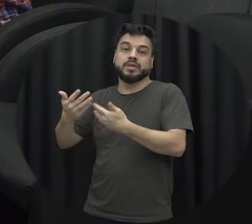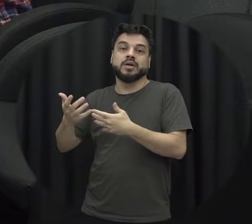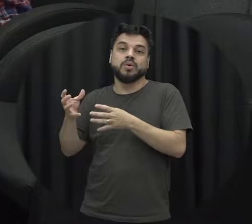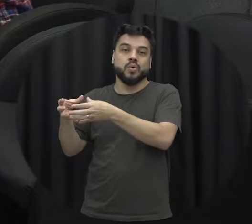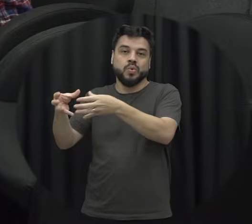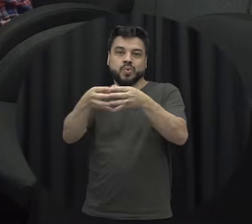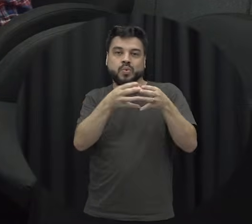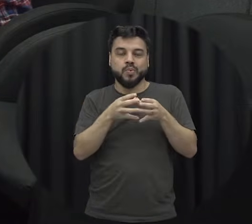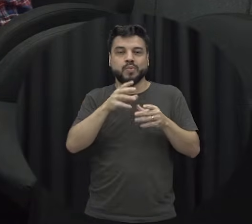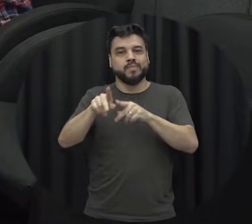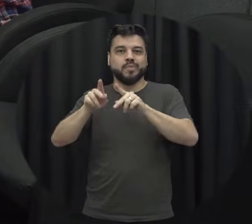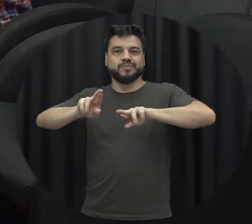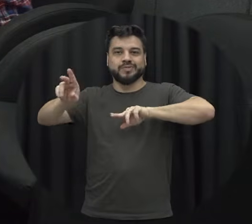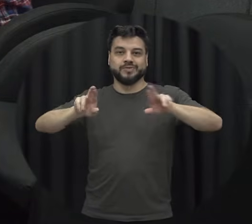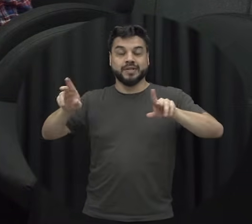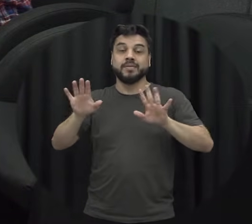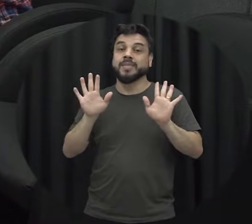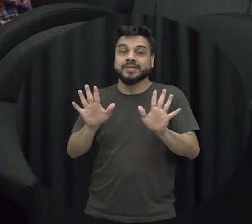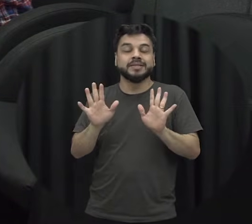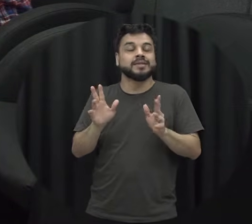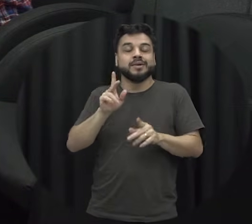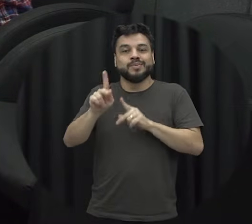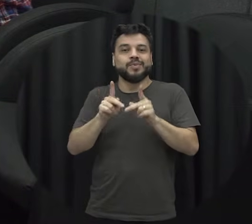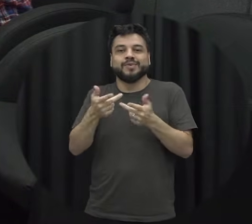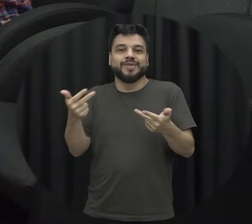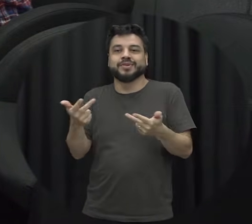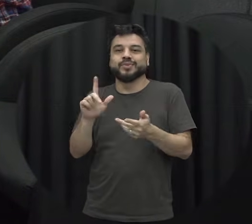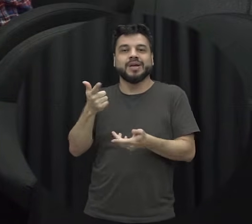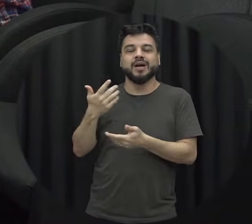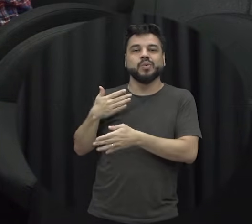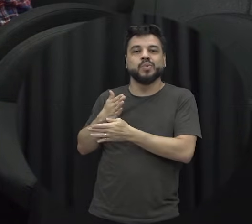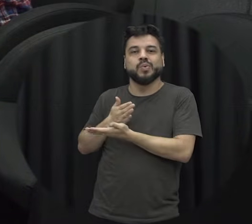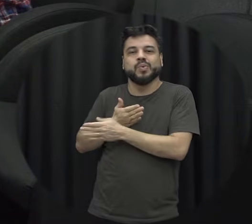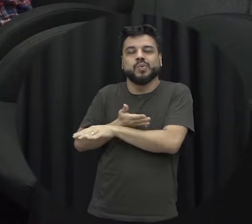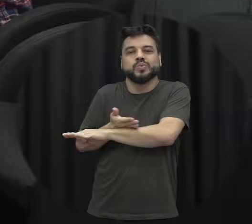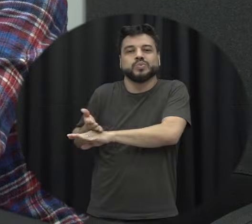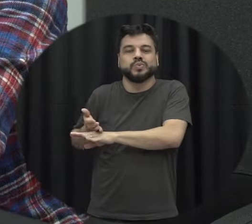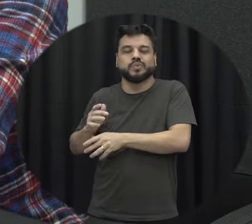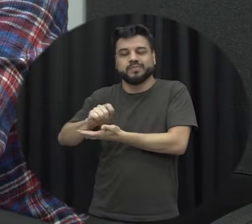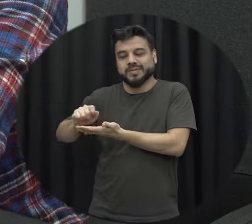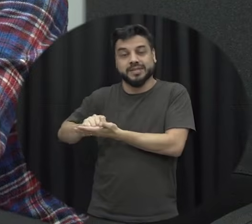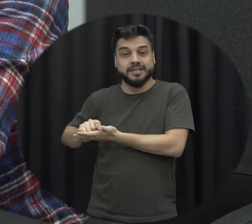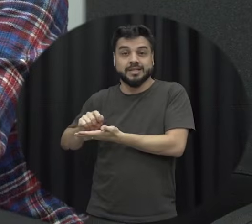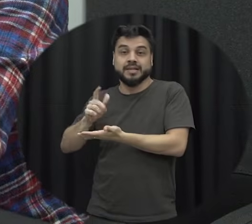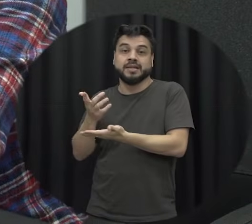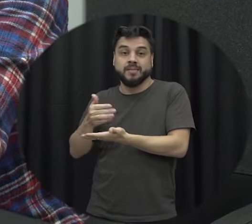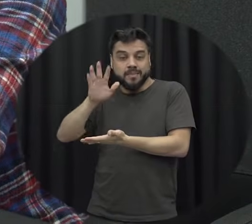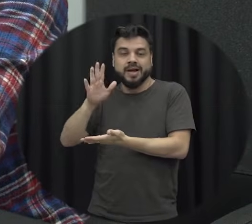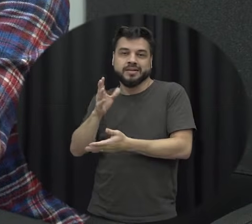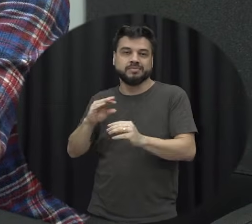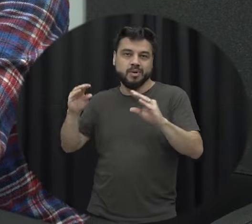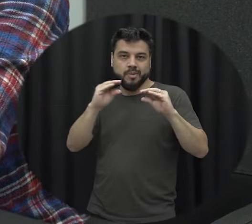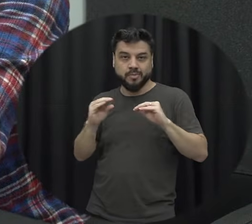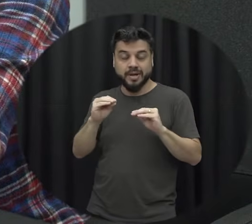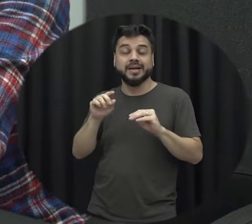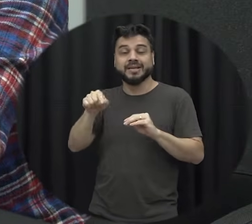muitos povos não têm uma tradição escrita, é mais uma tradição oral, e esses conhecimentos acabam se perdendo ao